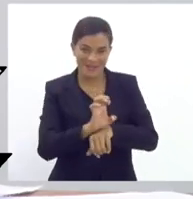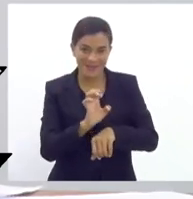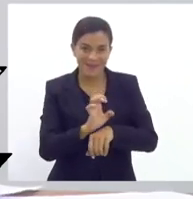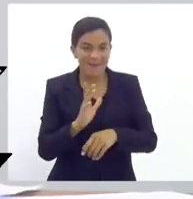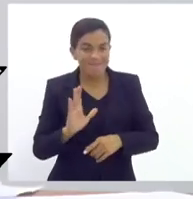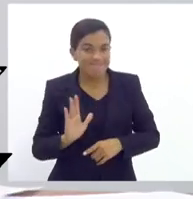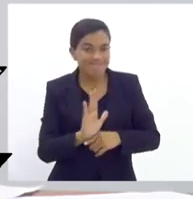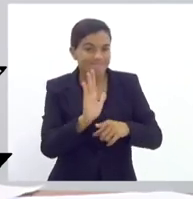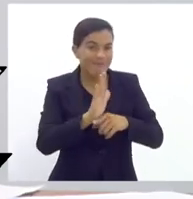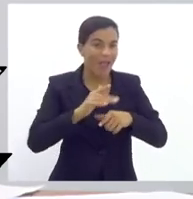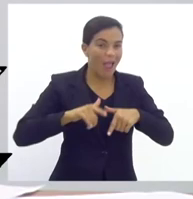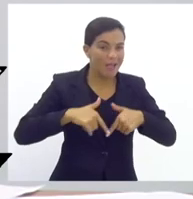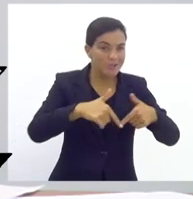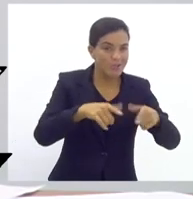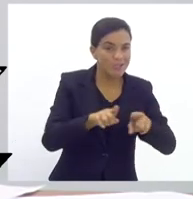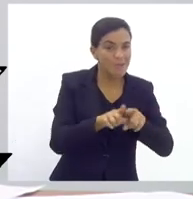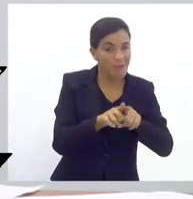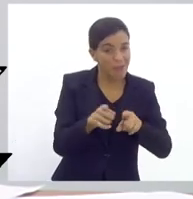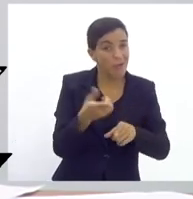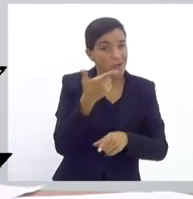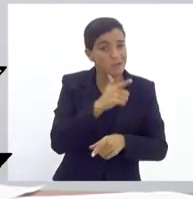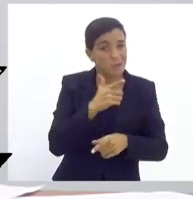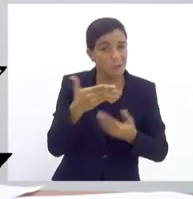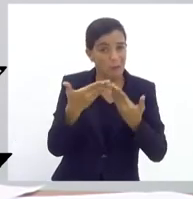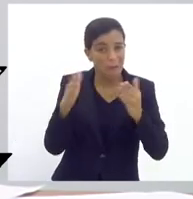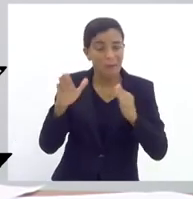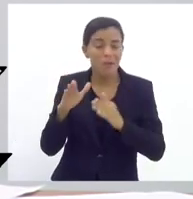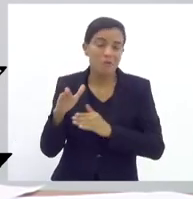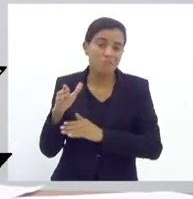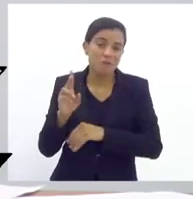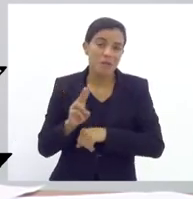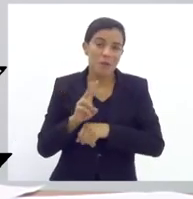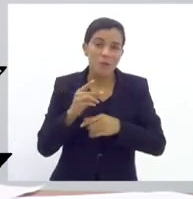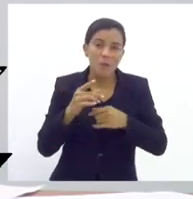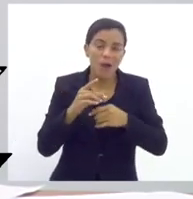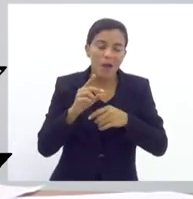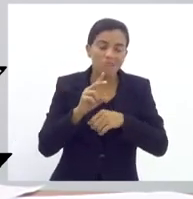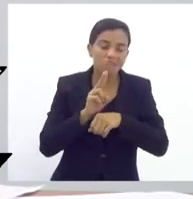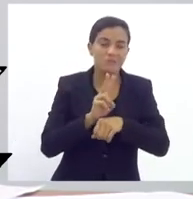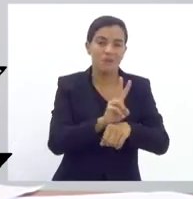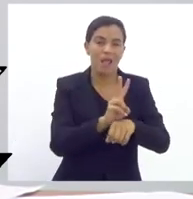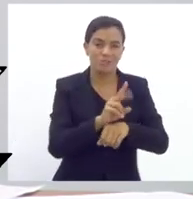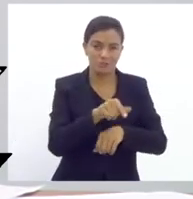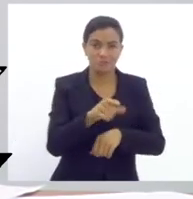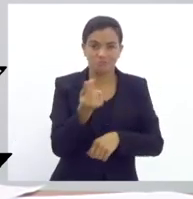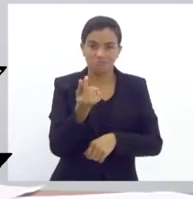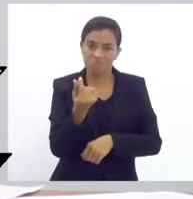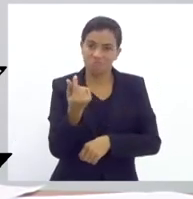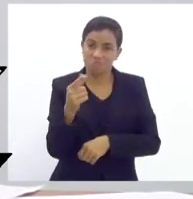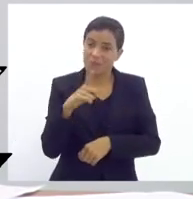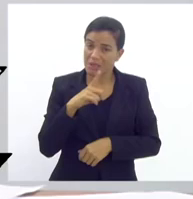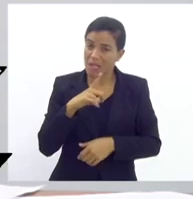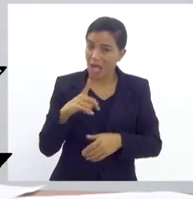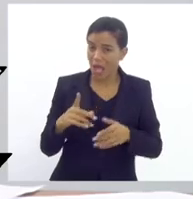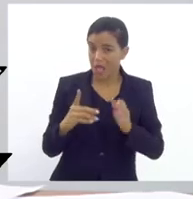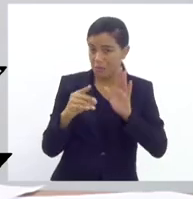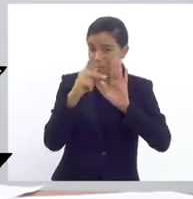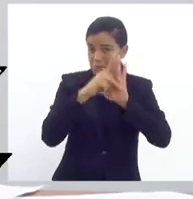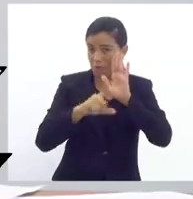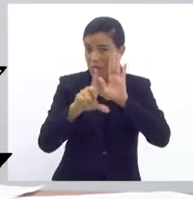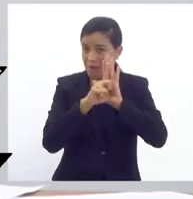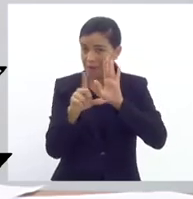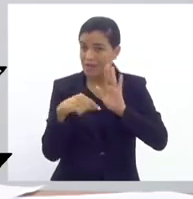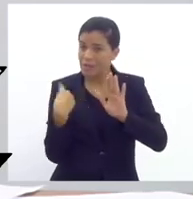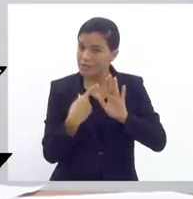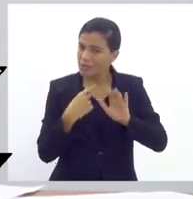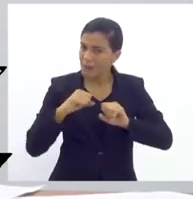algumas ações e abrir uma linha de crédito específica para essa população tá isso tá hoje na letra do projeto e a gente está